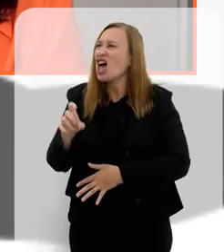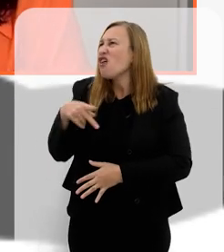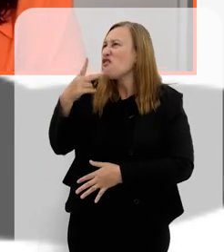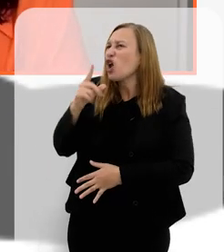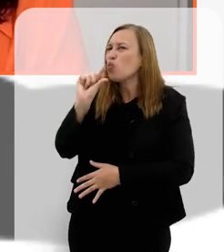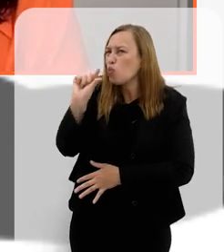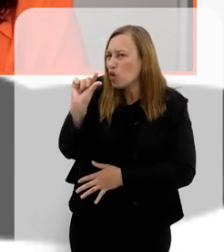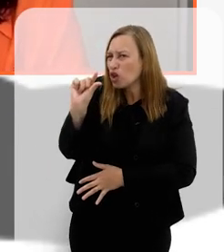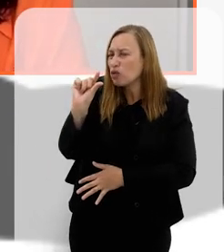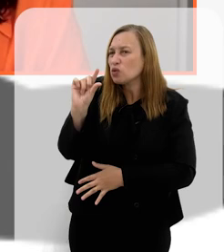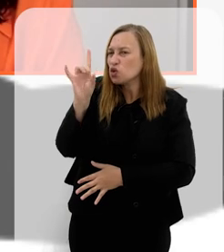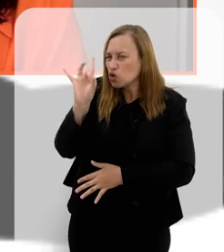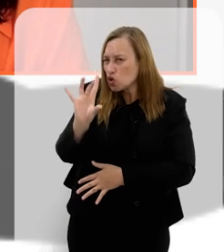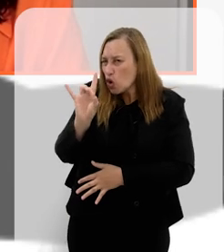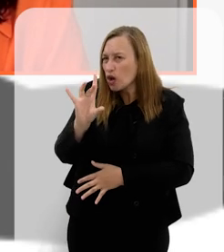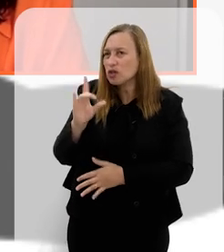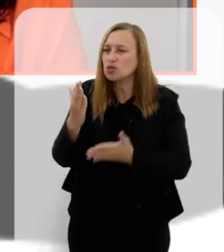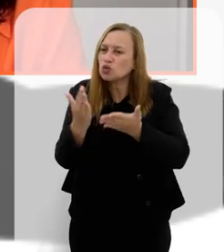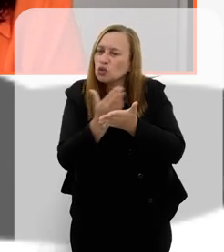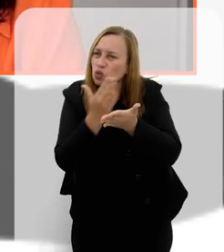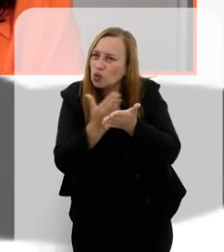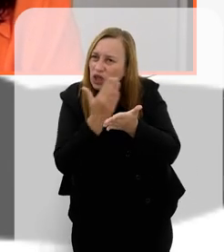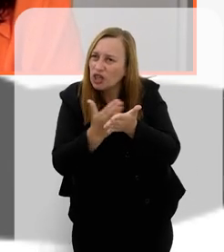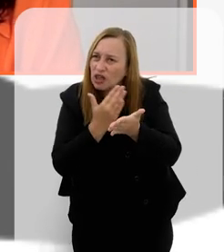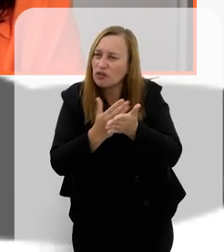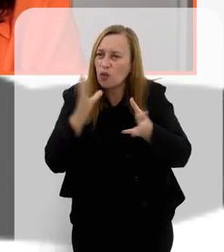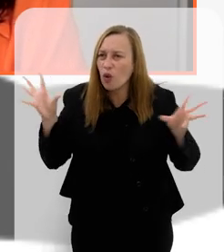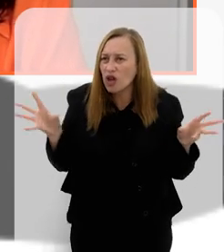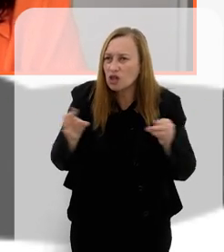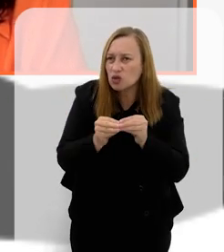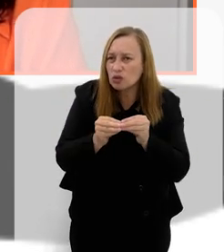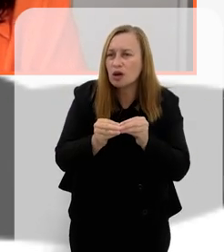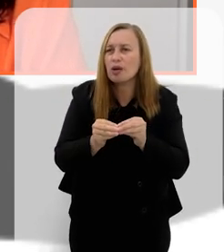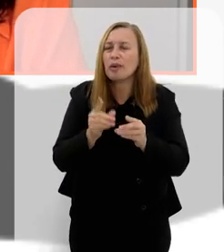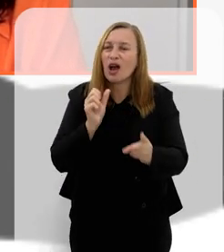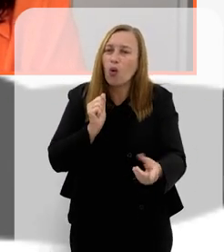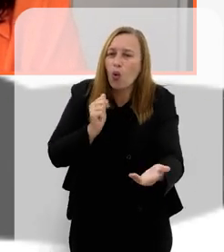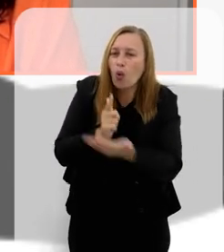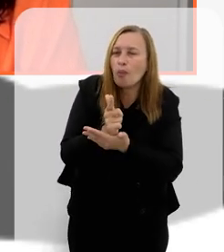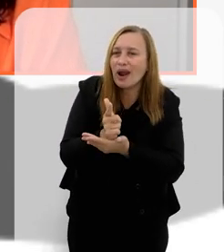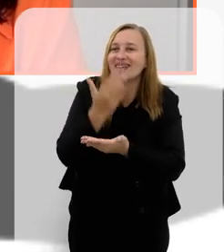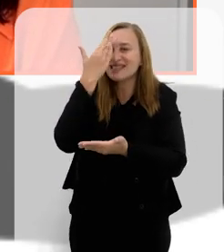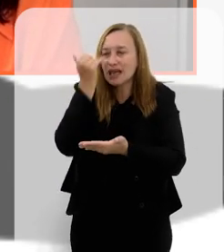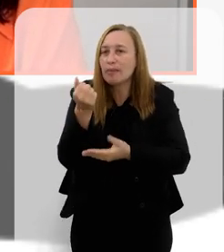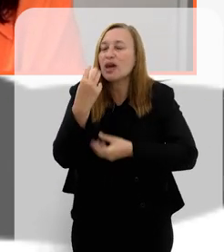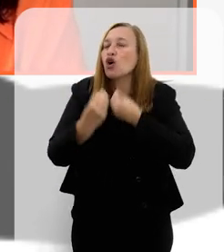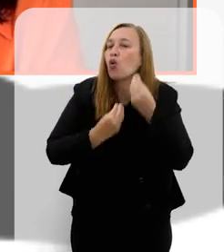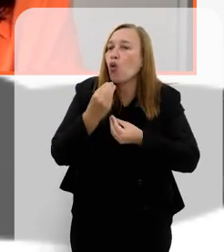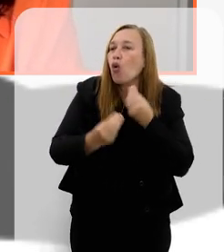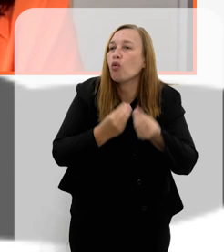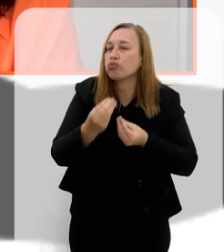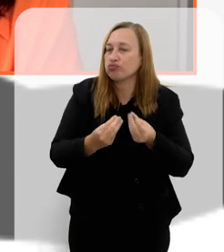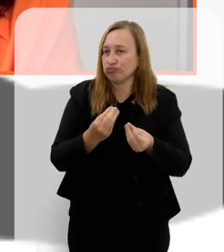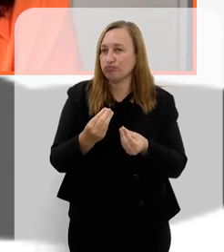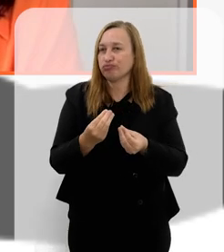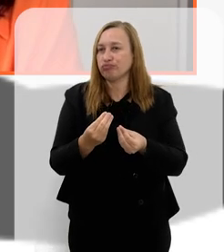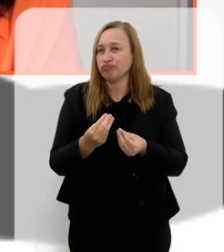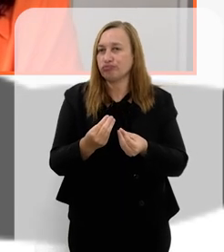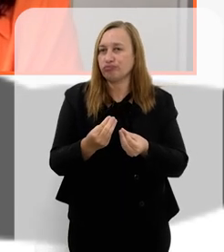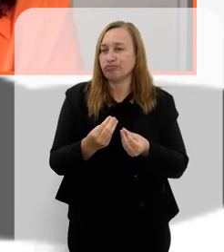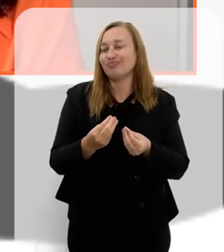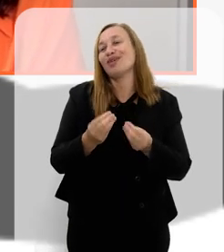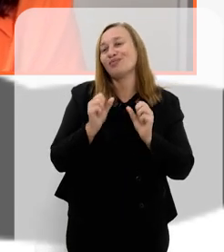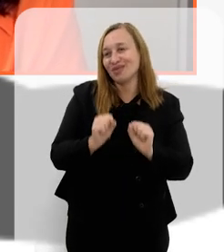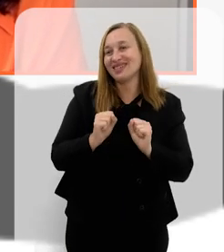Frederic, Fala um ele. pouquinho rapidamente do livro, só para a gente, quando for comprar, já saber, dar assim um mini spoiler, não